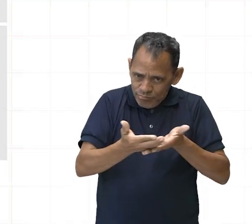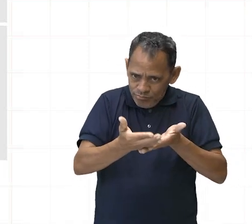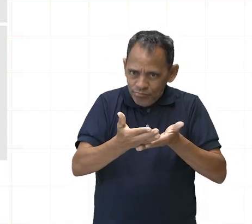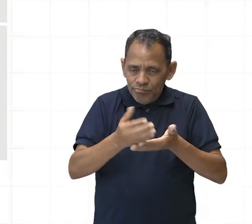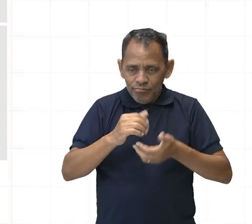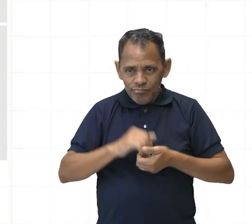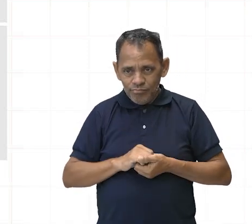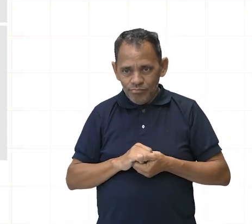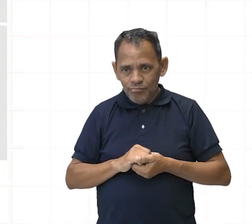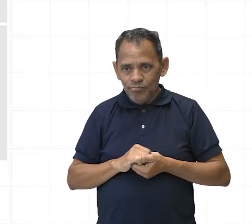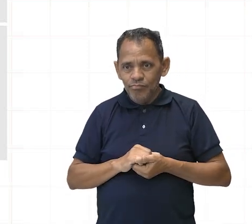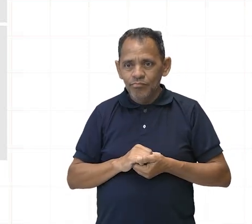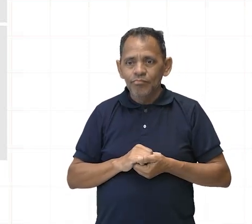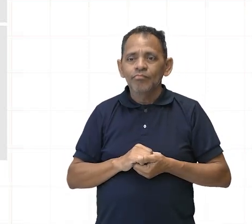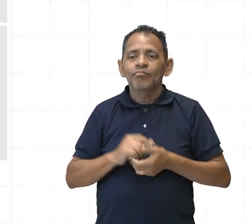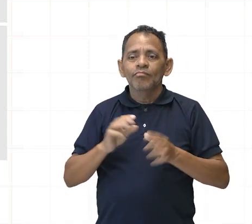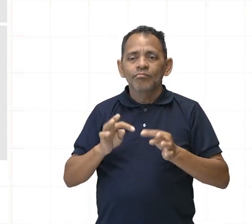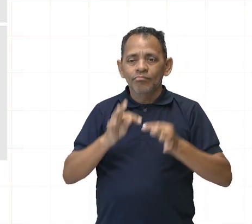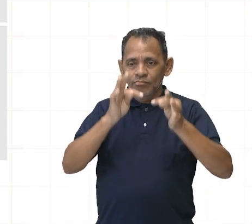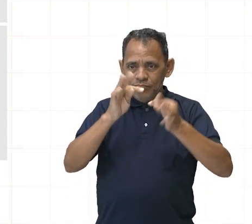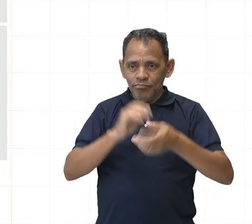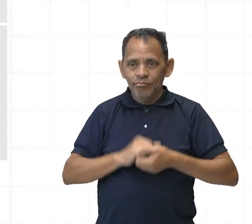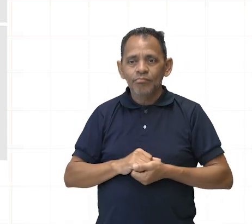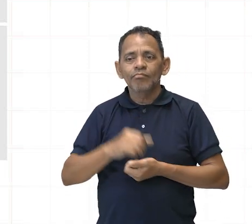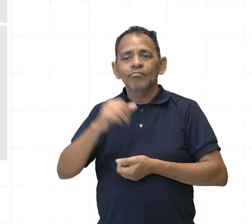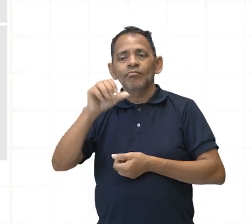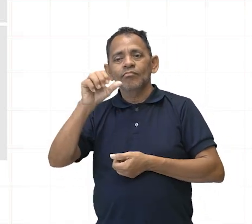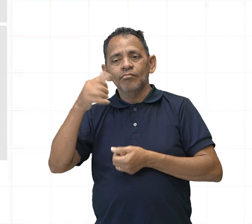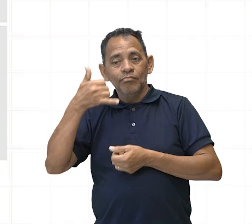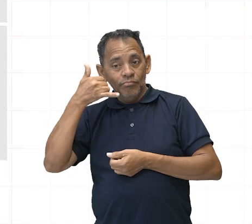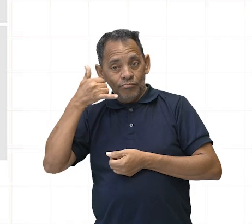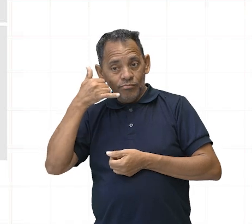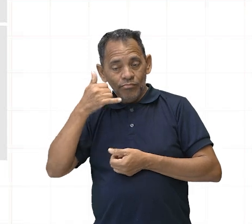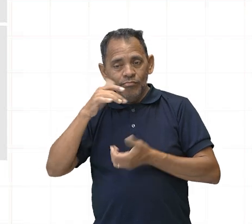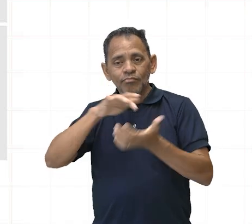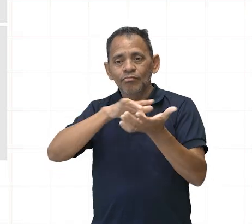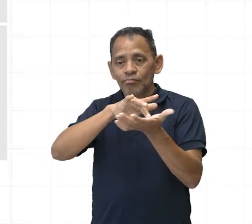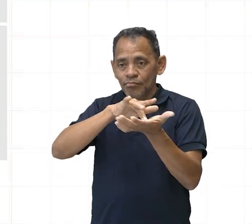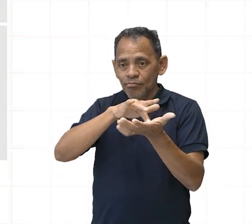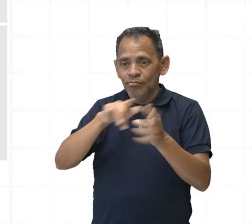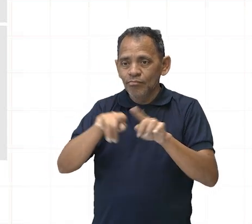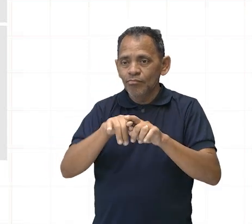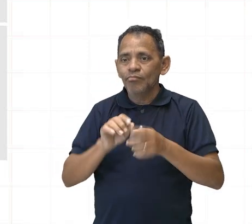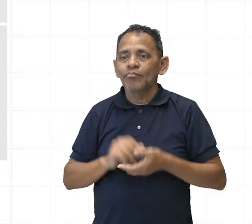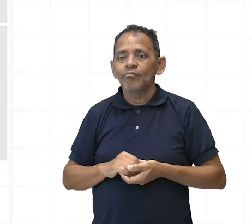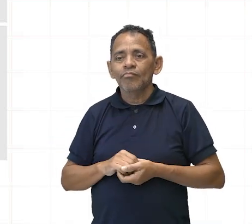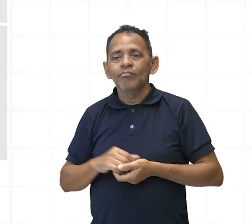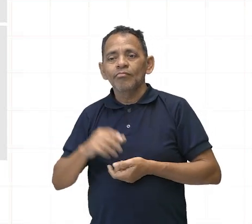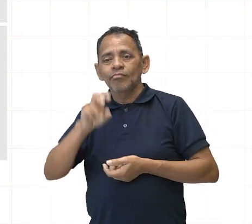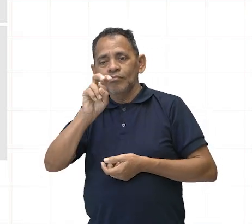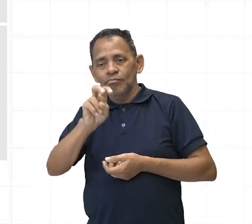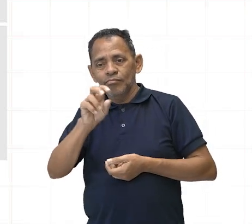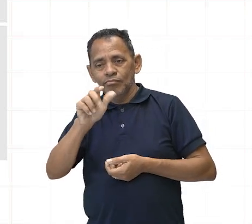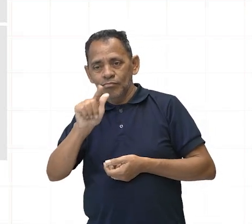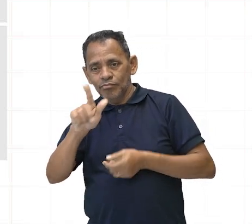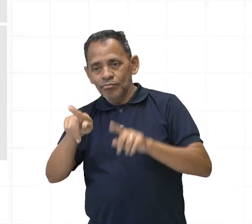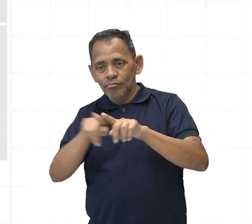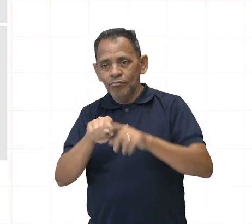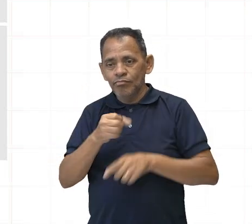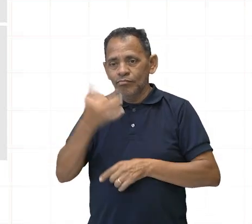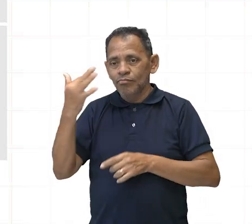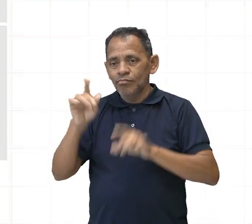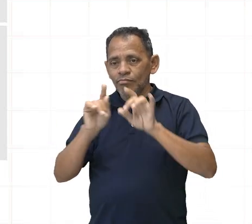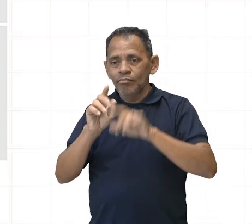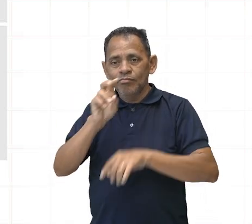surgimento da tecnologia de smartphones e redes 5G, e já adentrando aí quase o 6G.